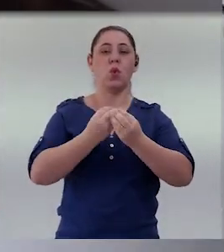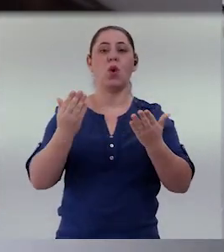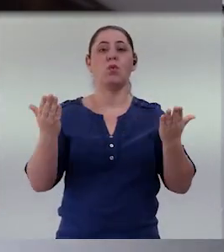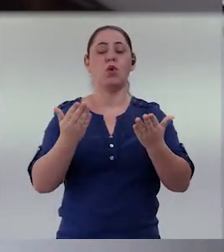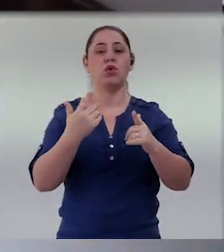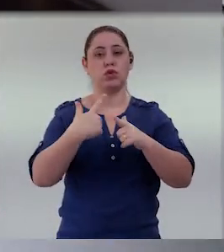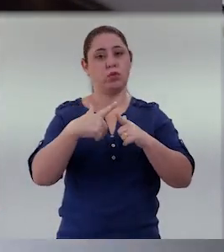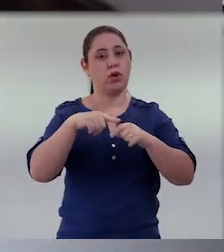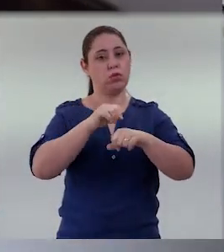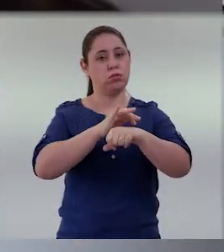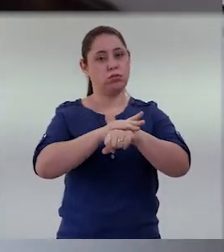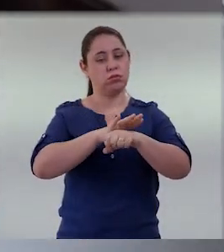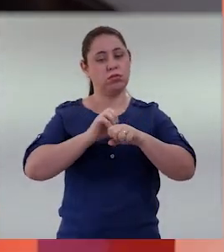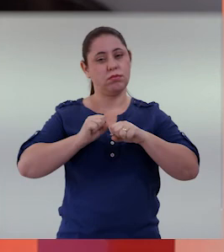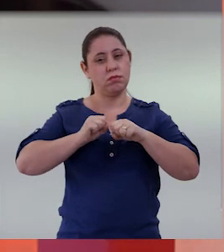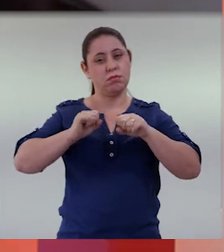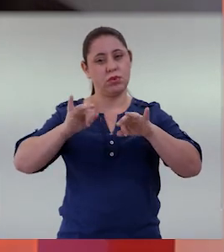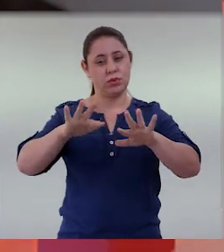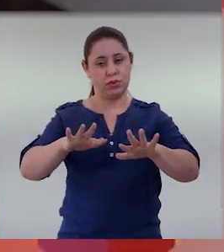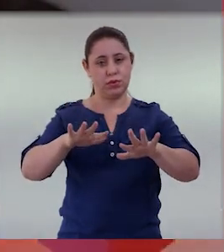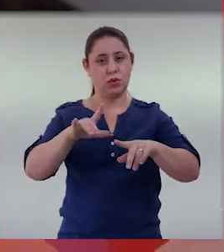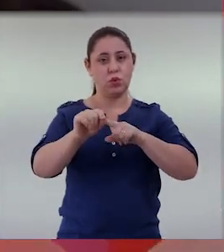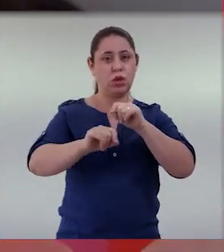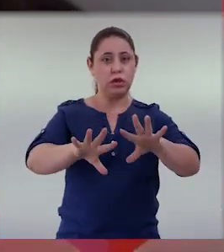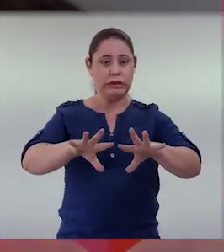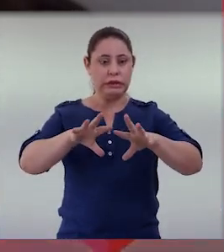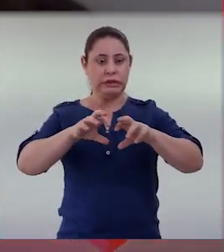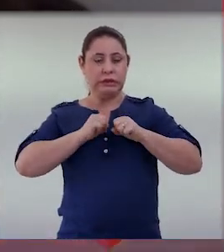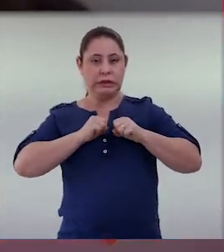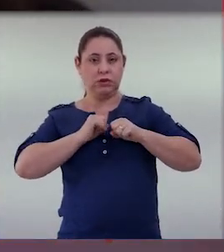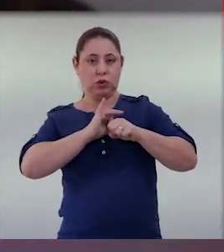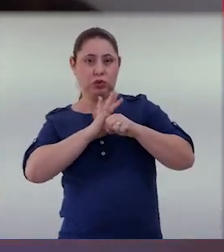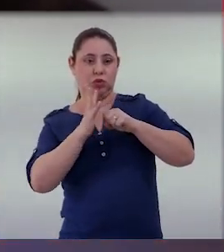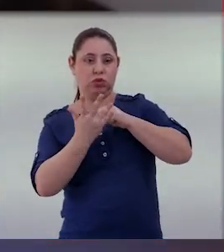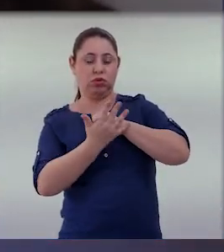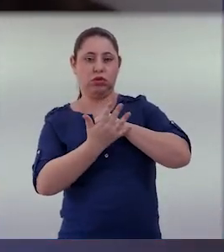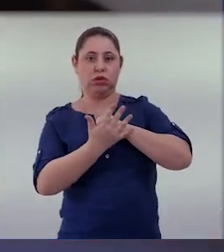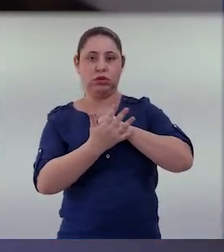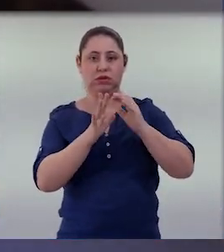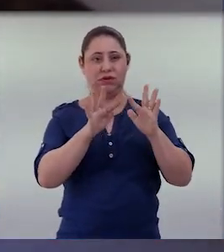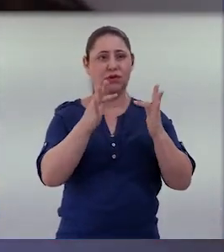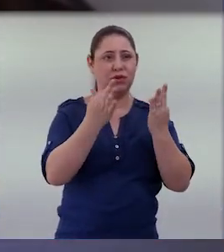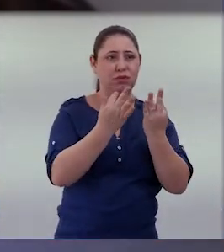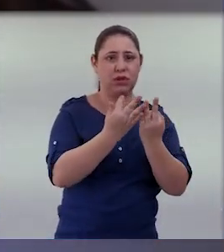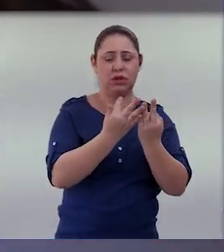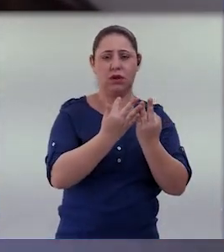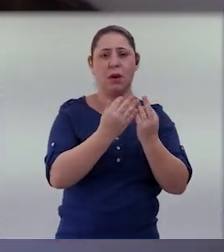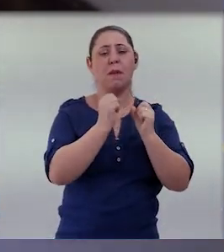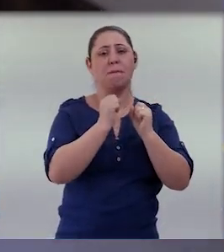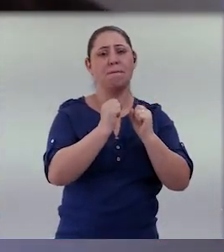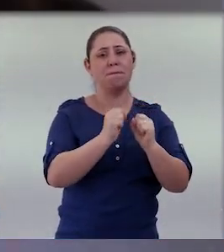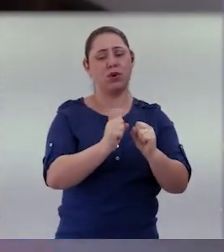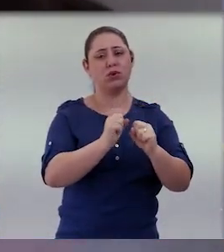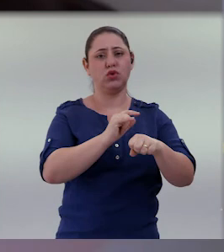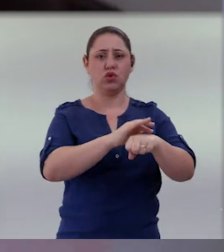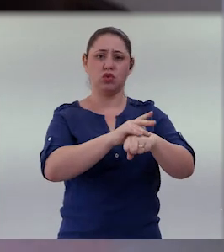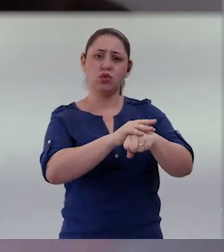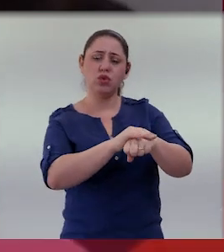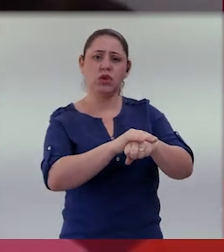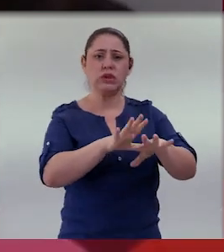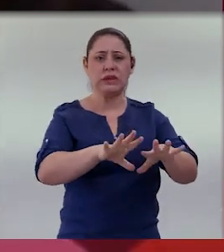como o que a gente está passando hoje por conta da pandemia, insegurança, né? De pegar o vírus, de parente